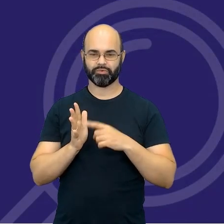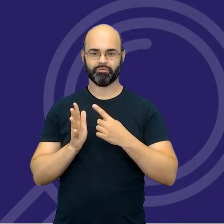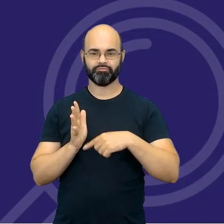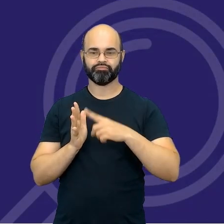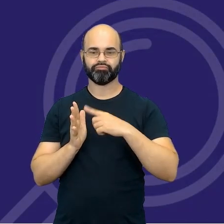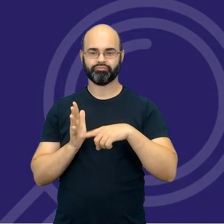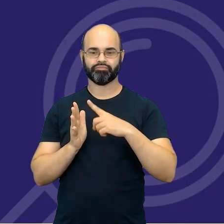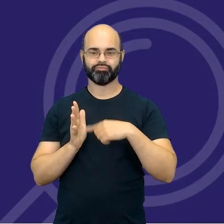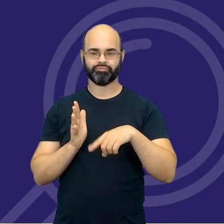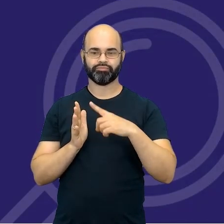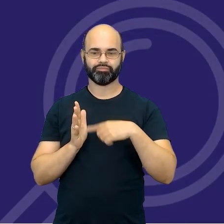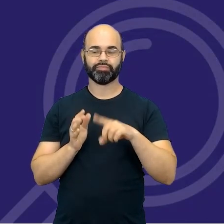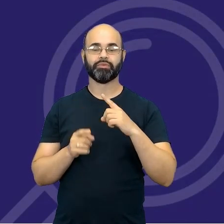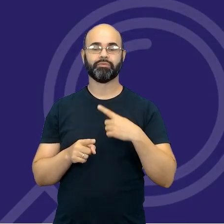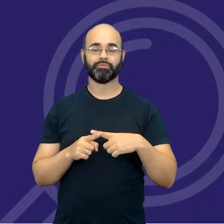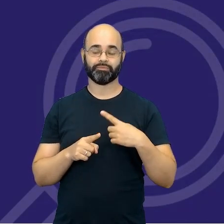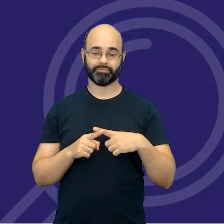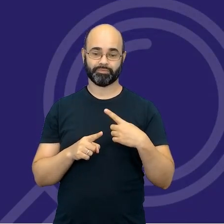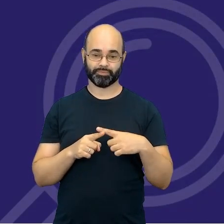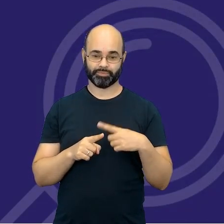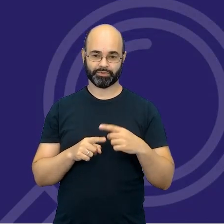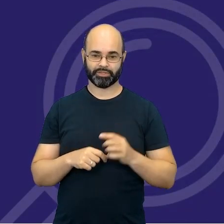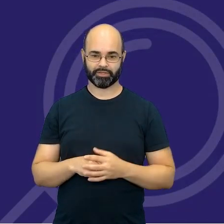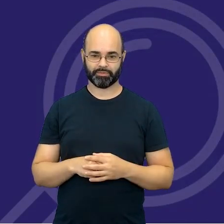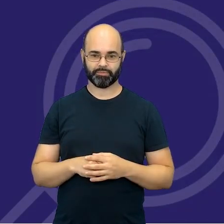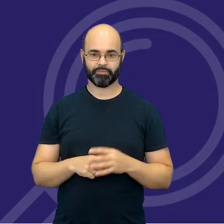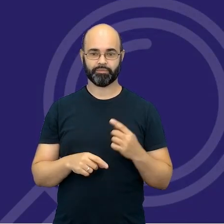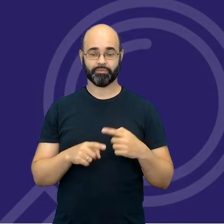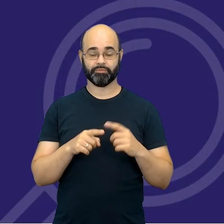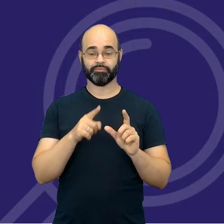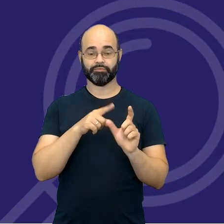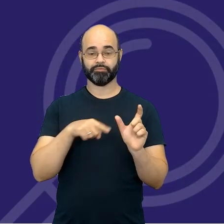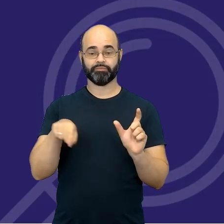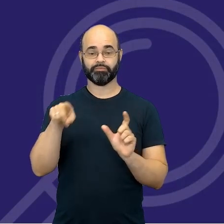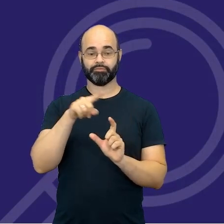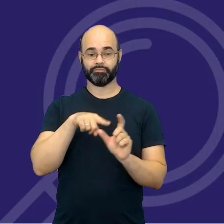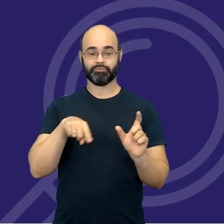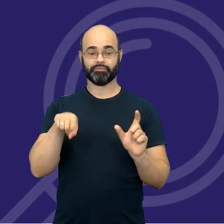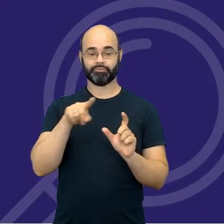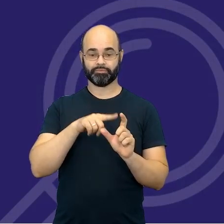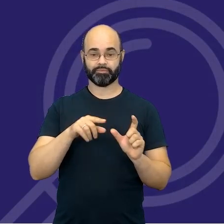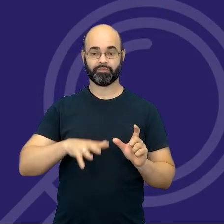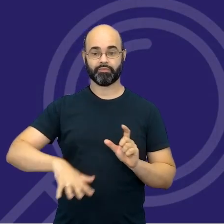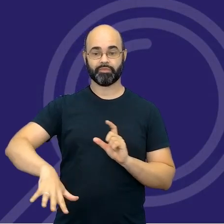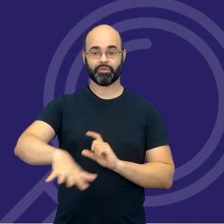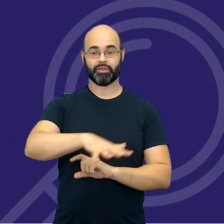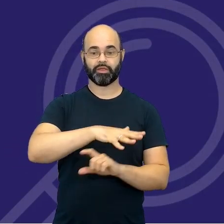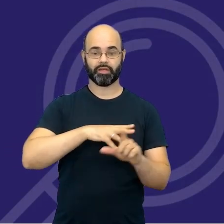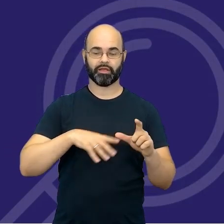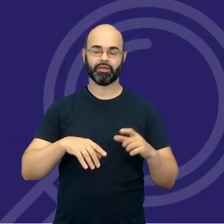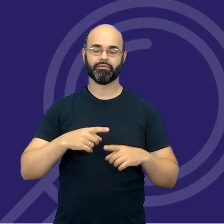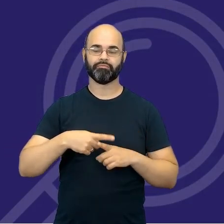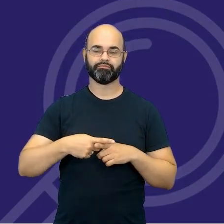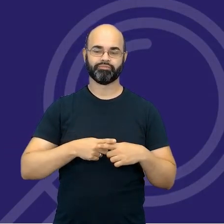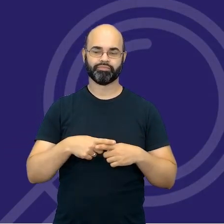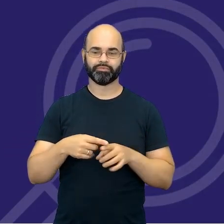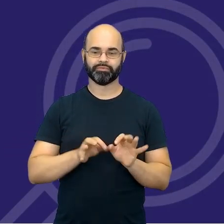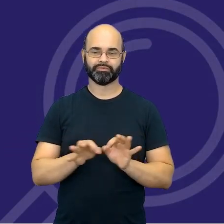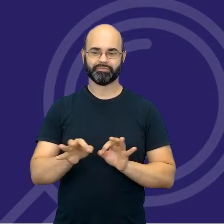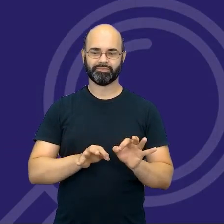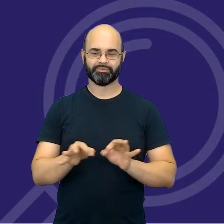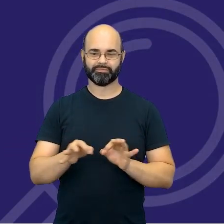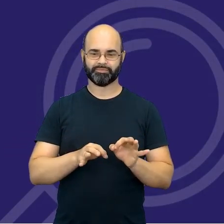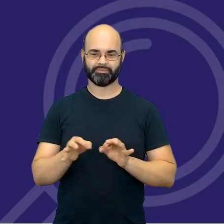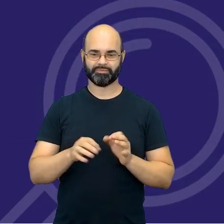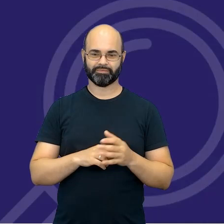da espira, para ela interagir, né, com o campo magnético do ímã que está embaixo. Se você não fizer isso, vai